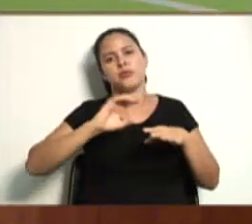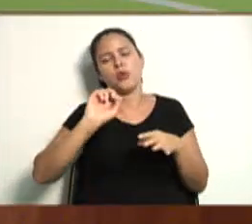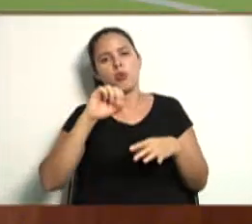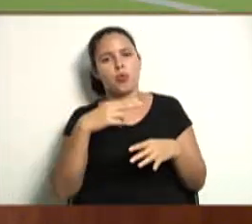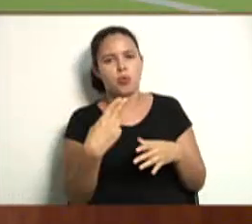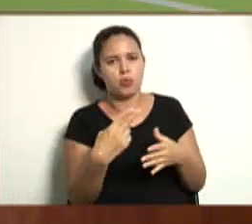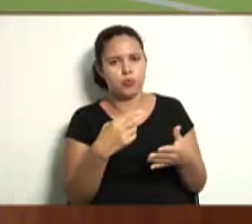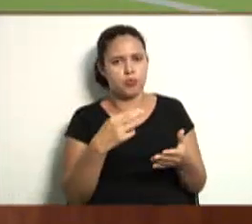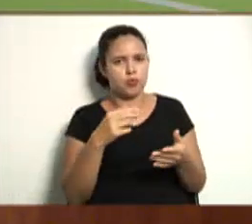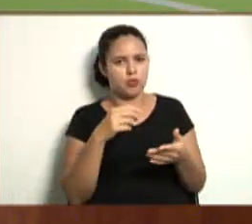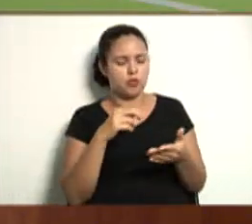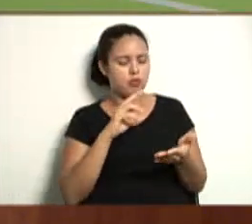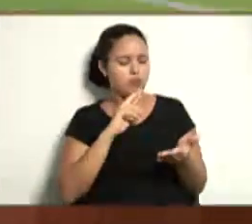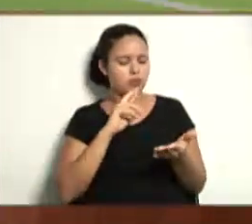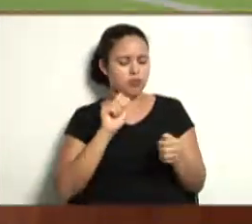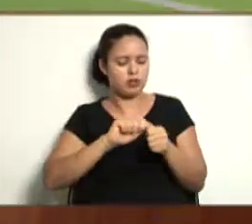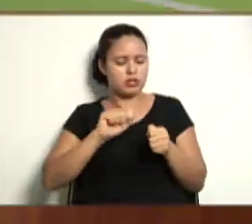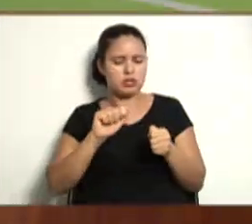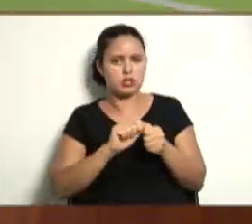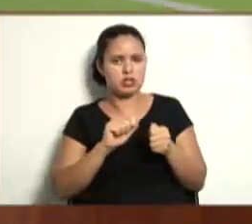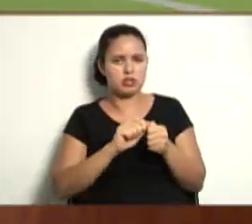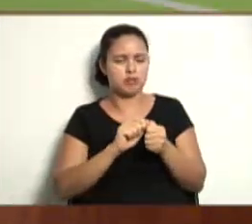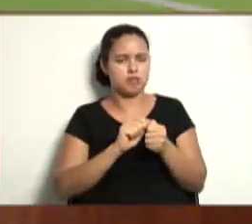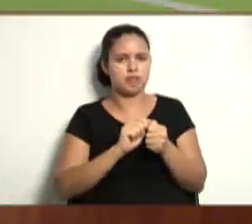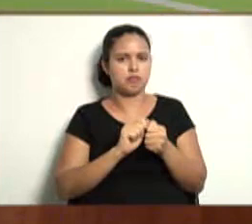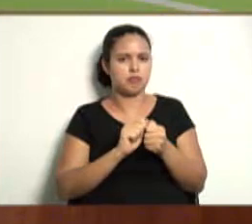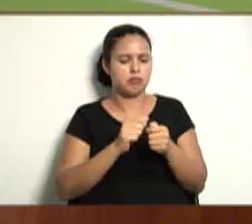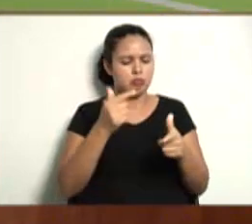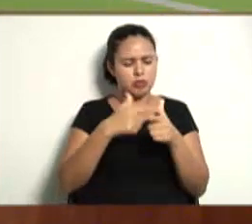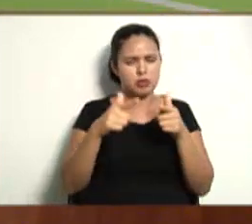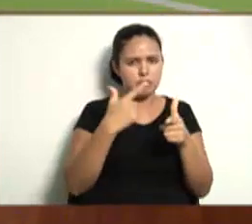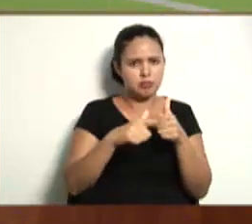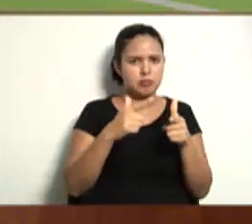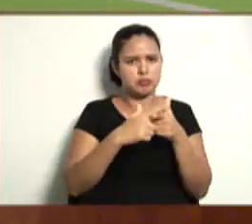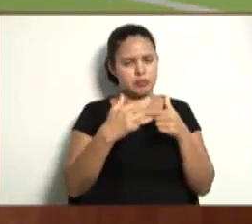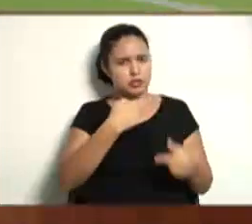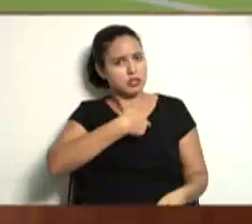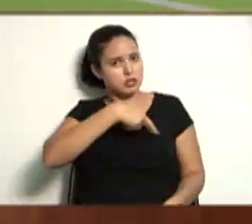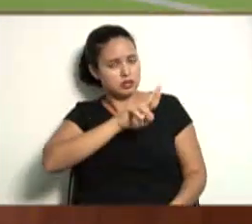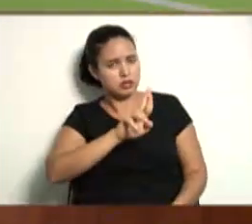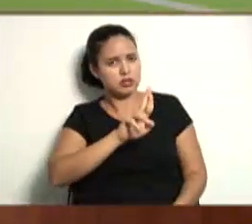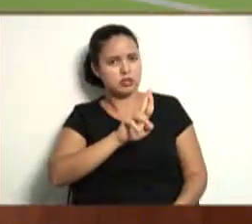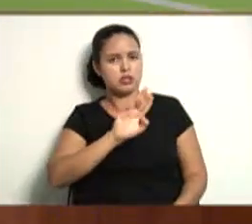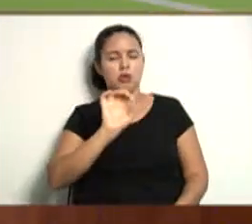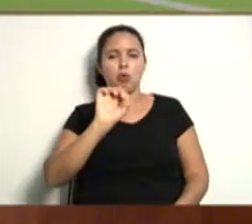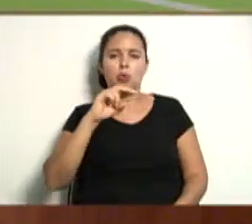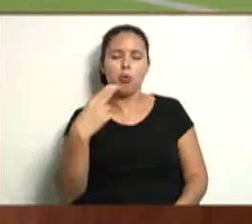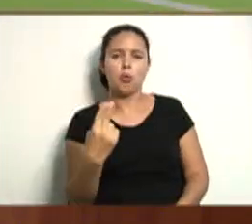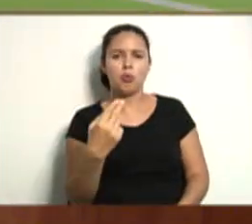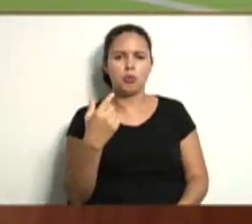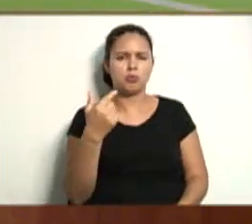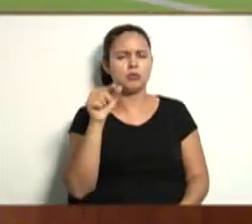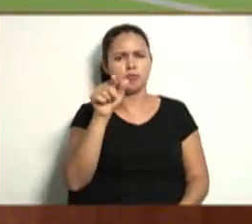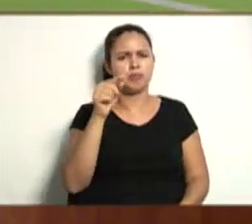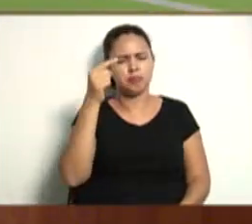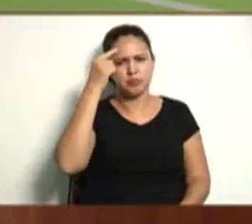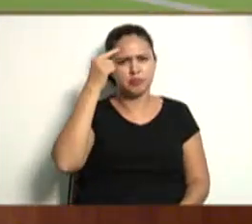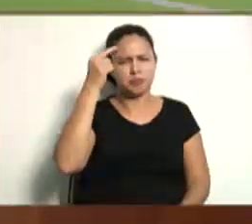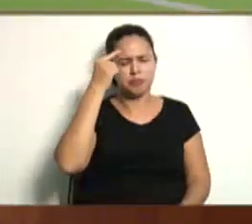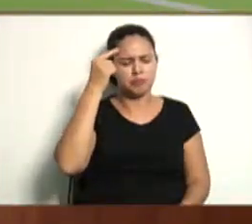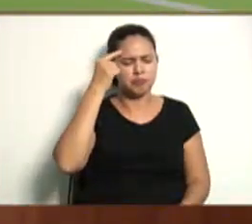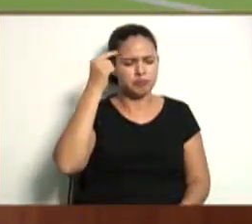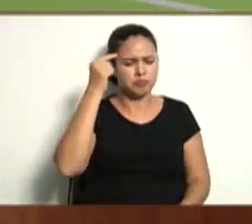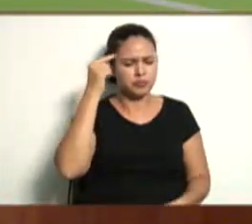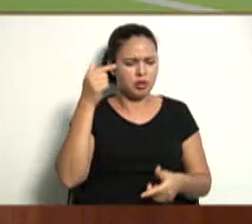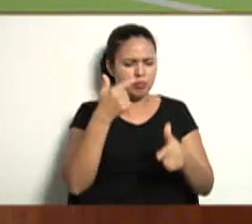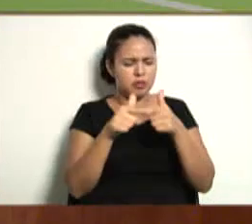um problema religioso. Quando você está solucionando um problema, tentando